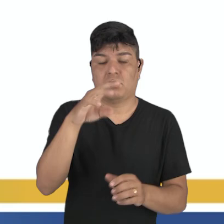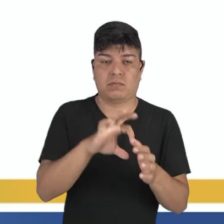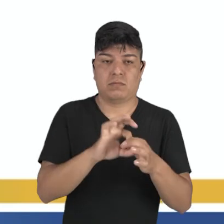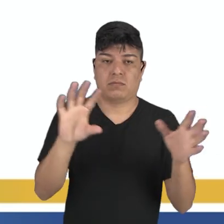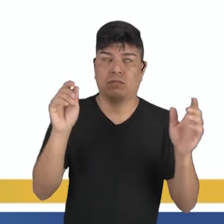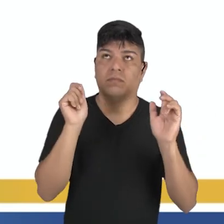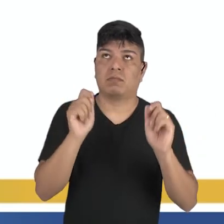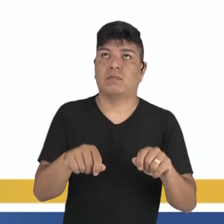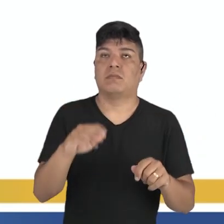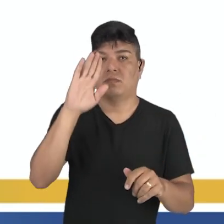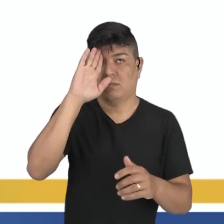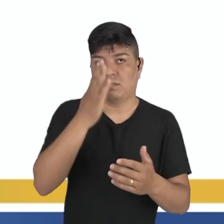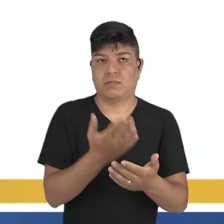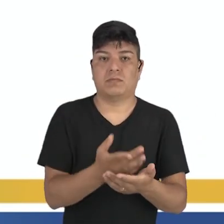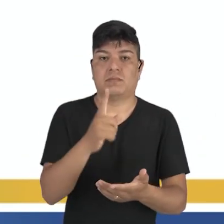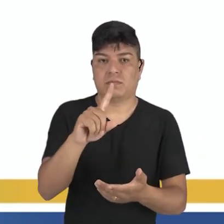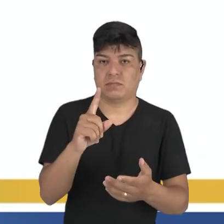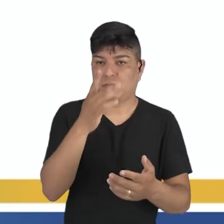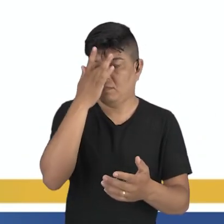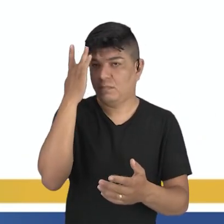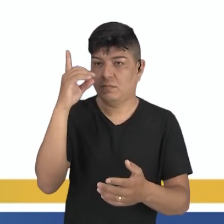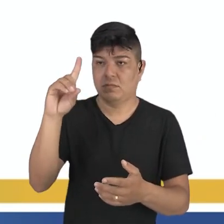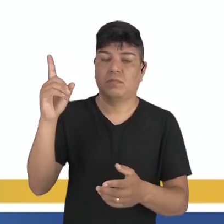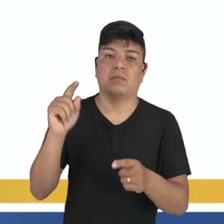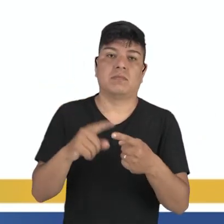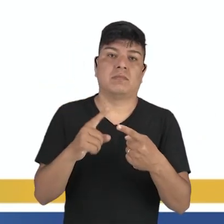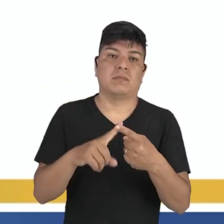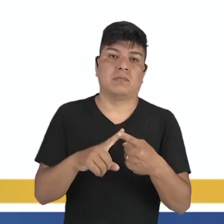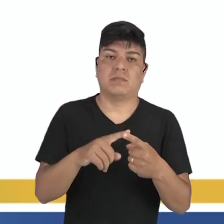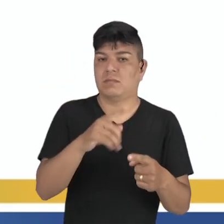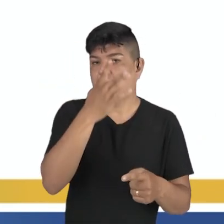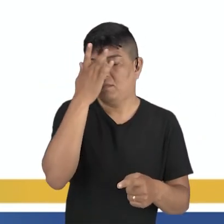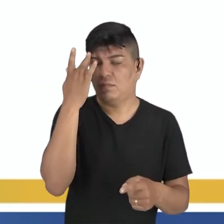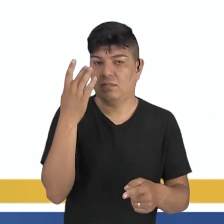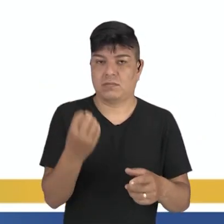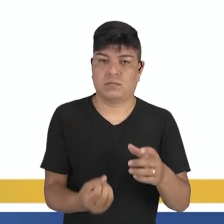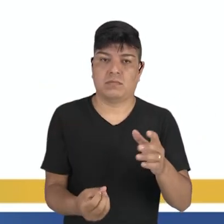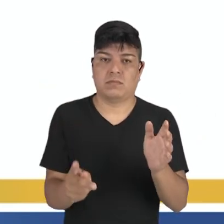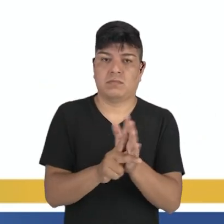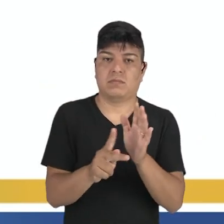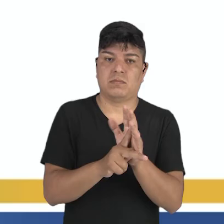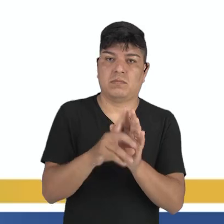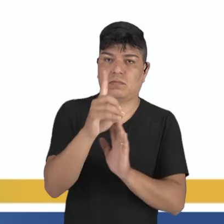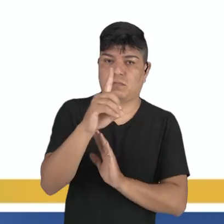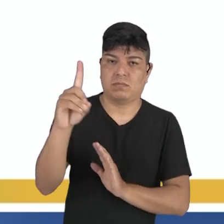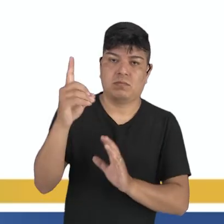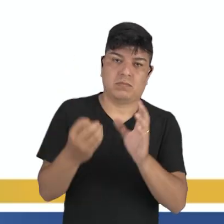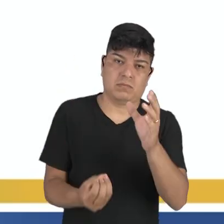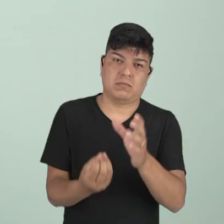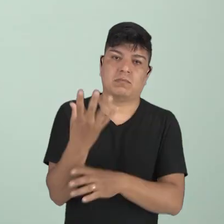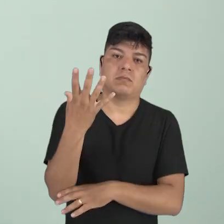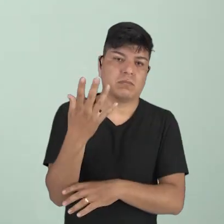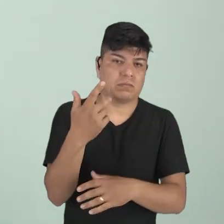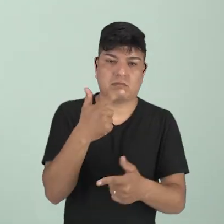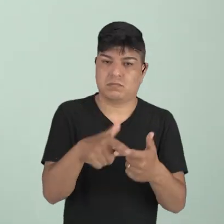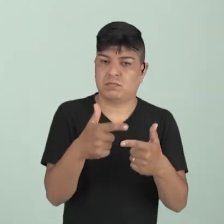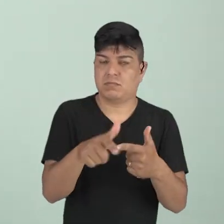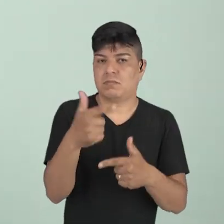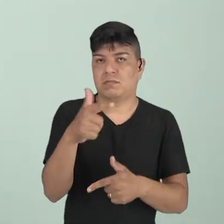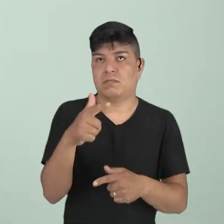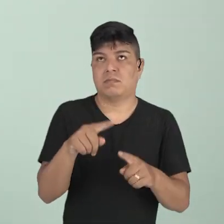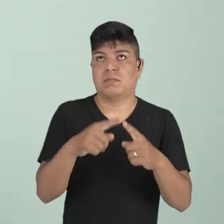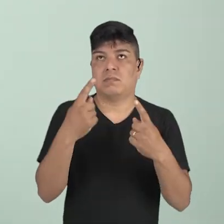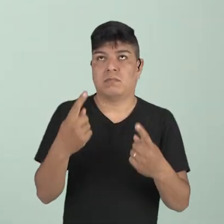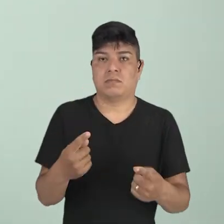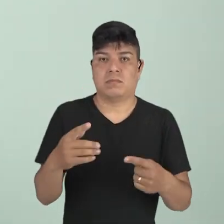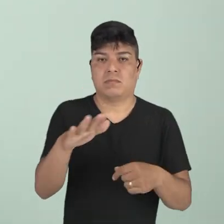liberdade, você pode acreditar no criacionismo, né? Achar que os seres vivos são frutos de uma criação divina, não tem problema nenhum. Mas a